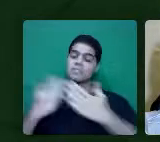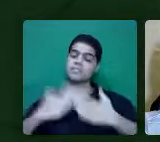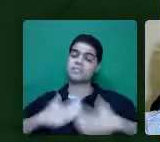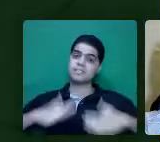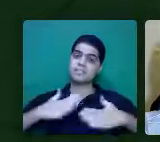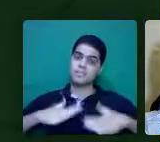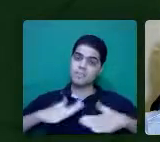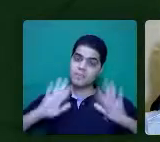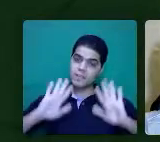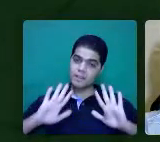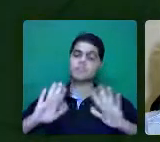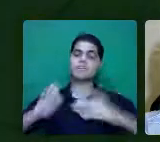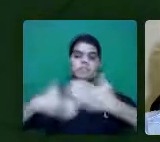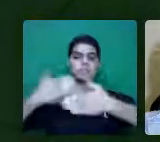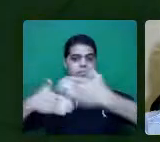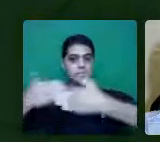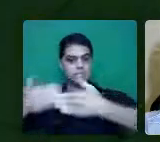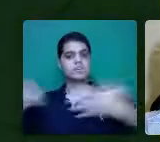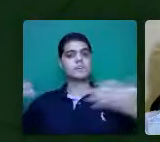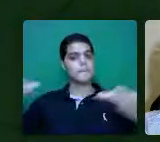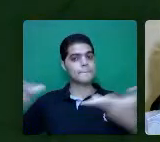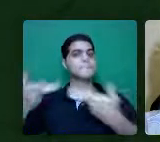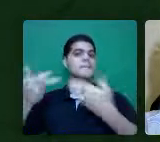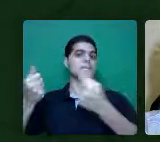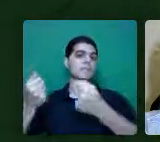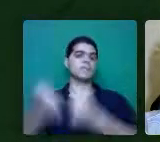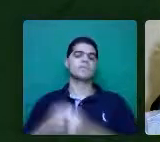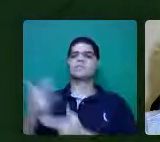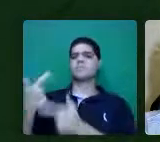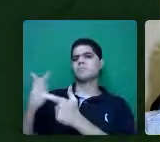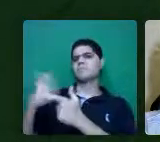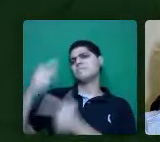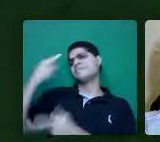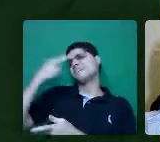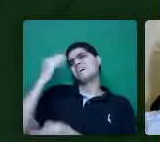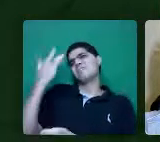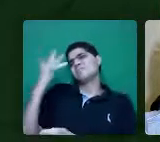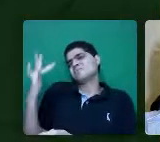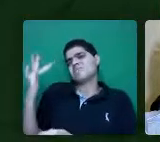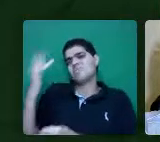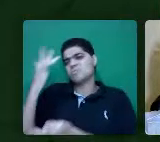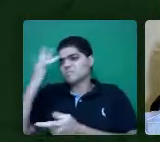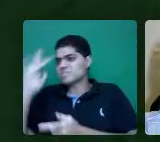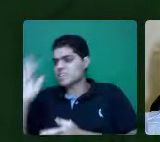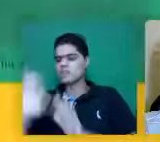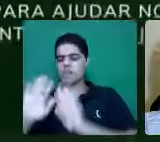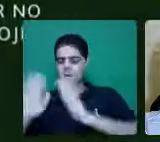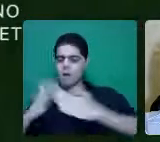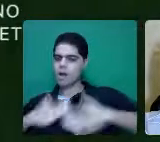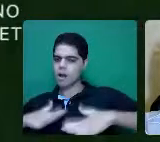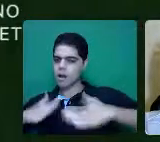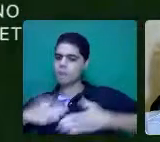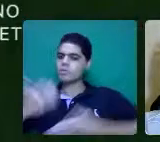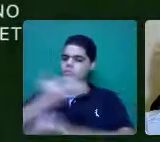conduzir isso com vocês da melhor forma. Então, não tem problema não saber, a gente está aqui para aprender juntos e para compartilhar,